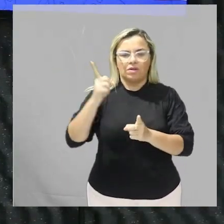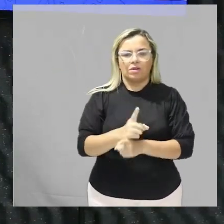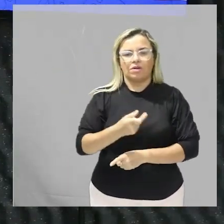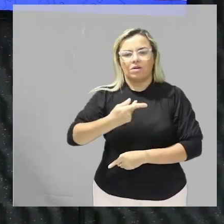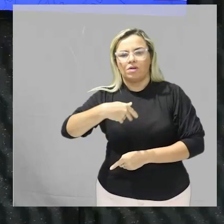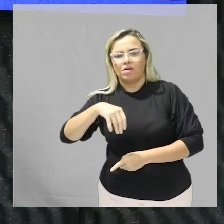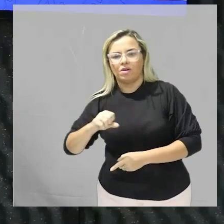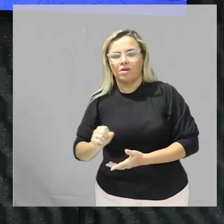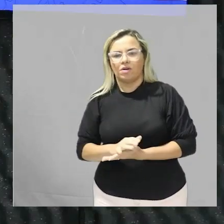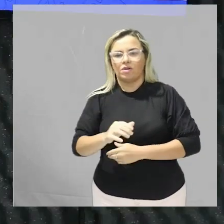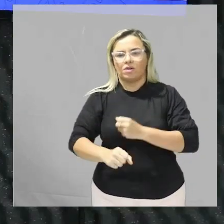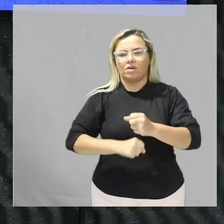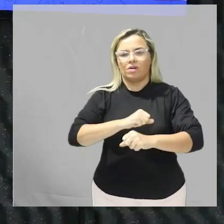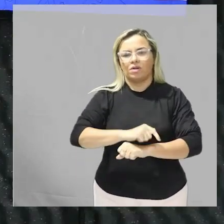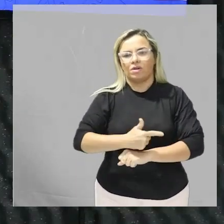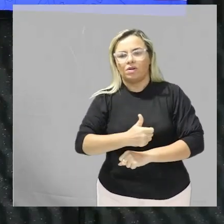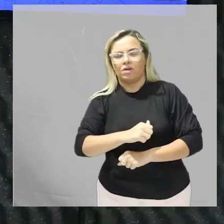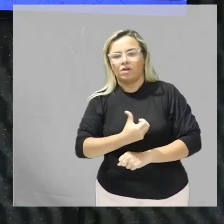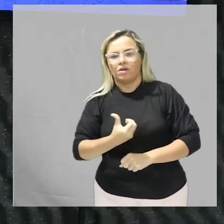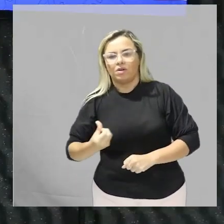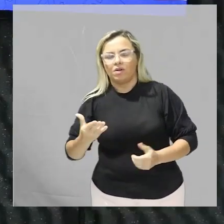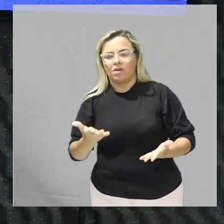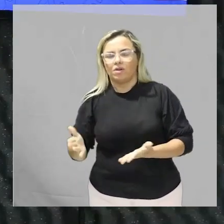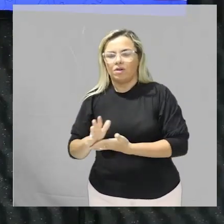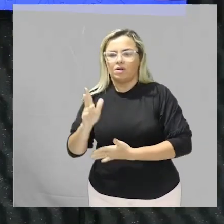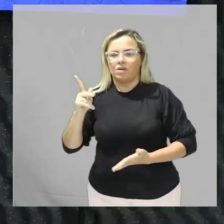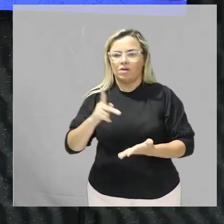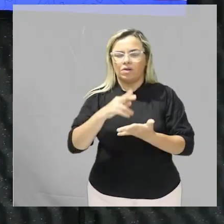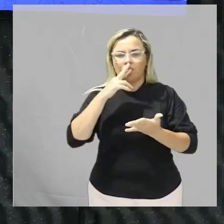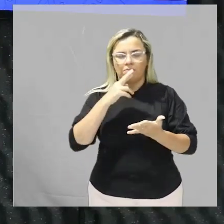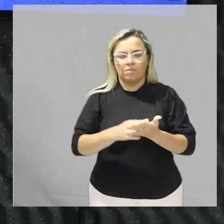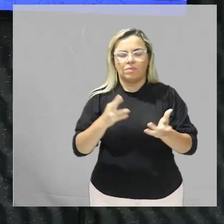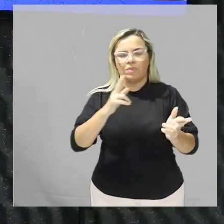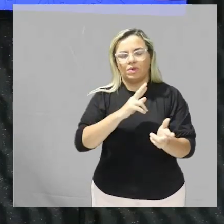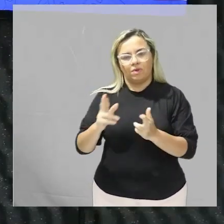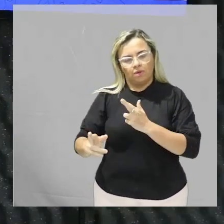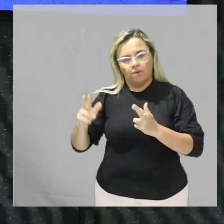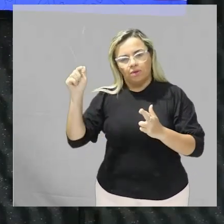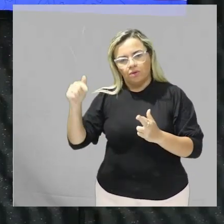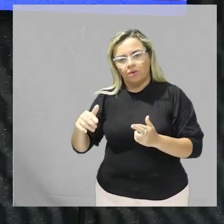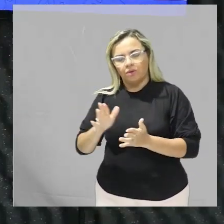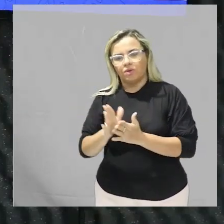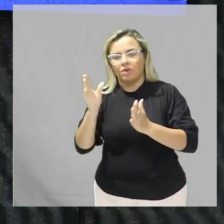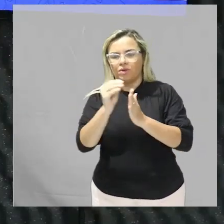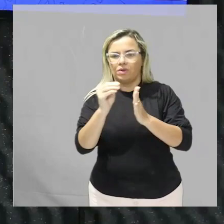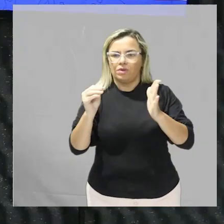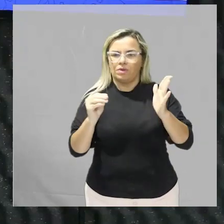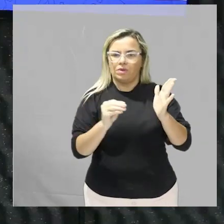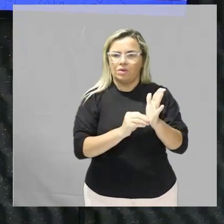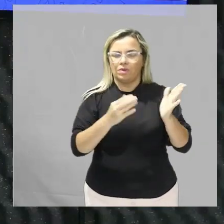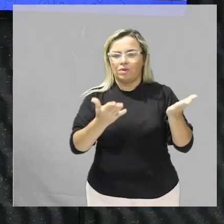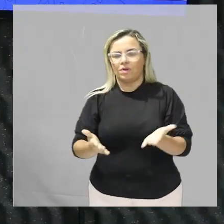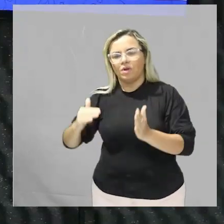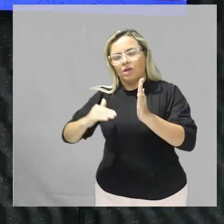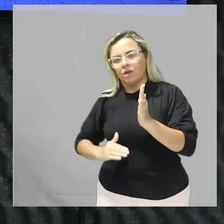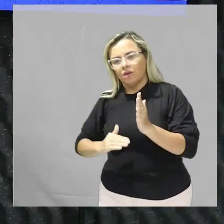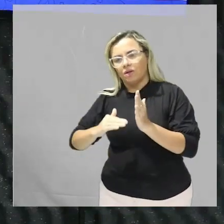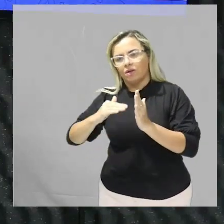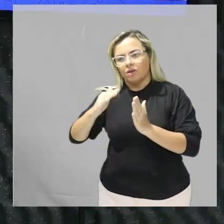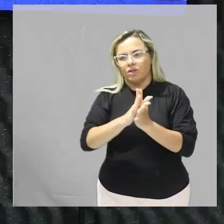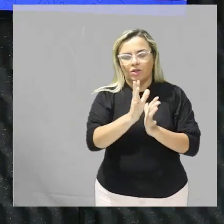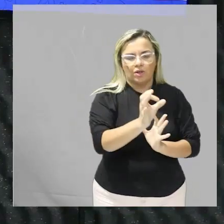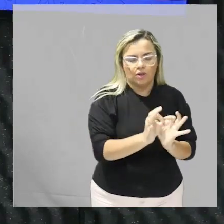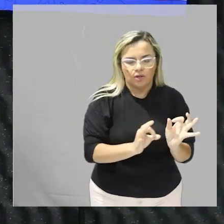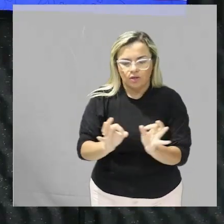tá? Na verdade, a gente vai responder questões relacionadas ao conteúdo níveis de organização em